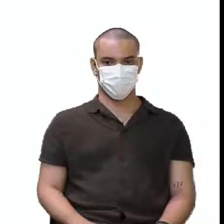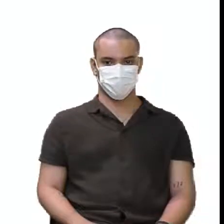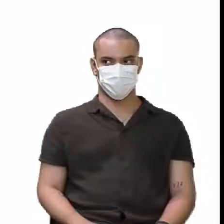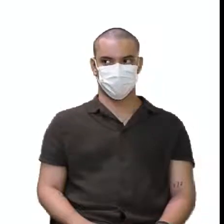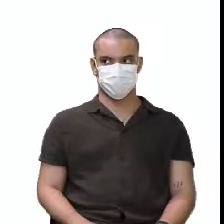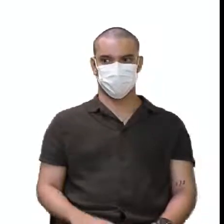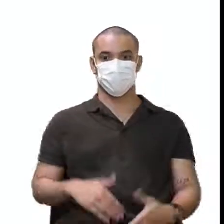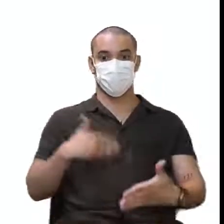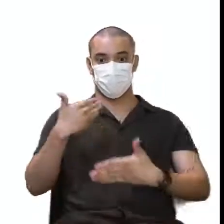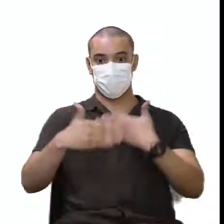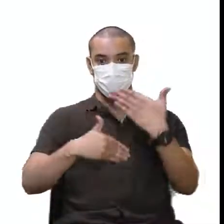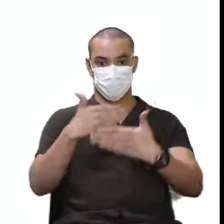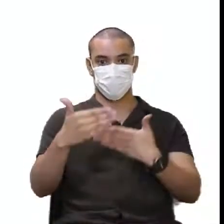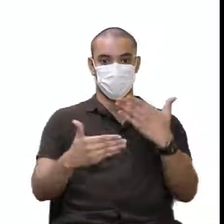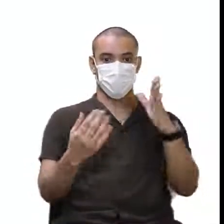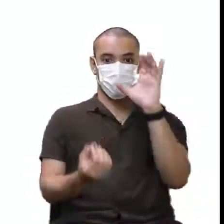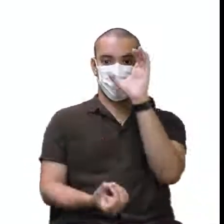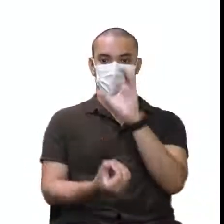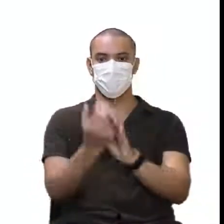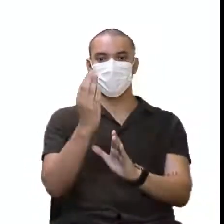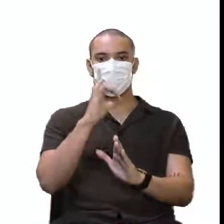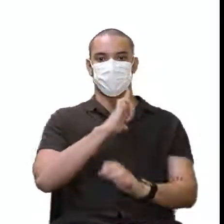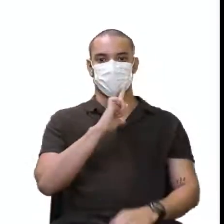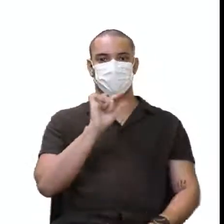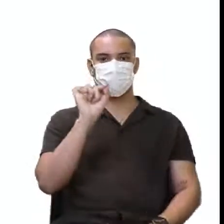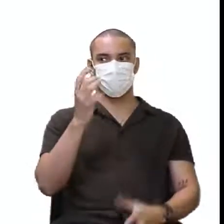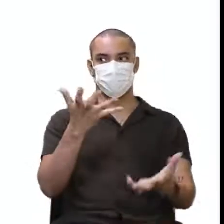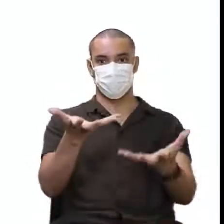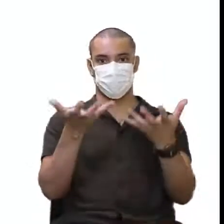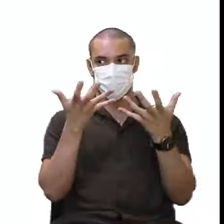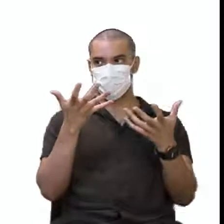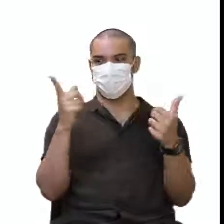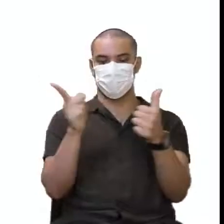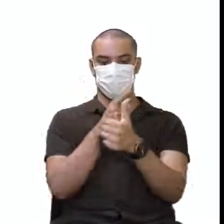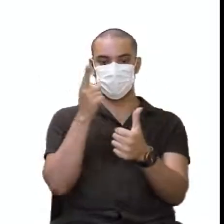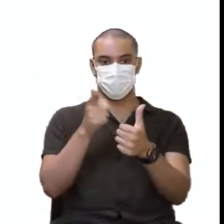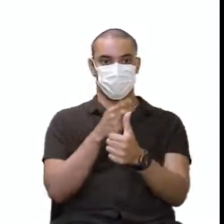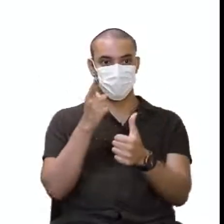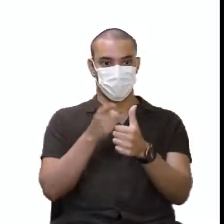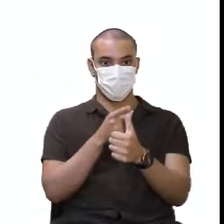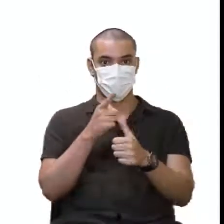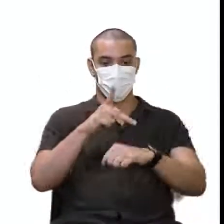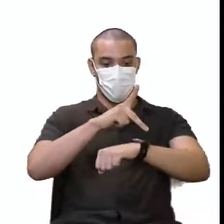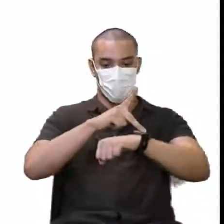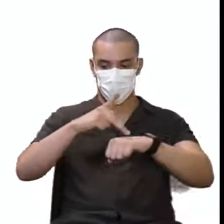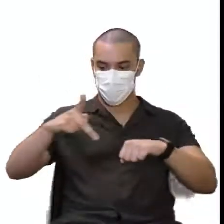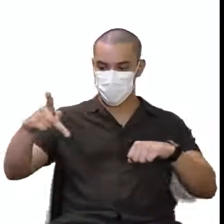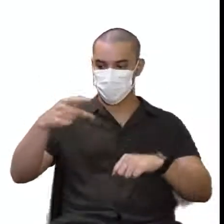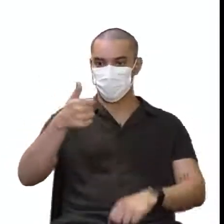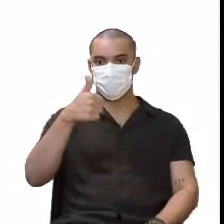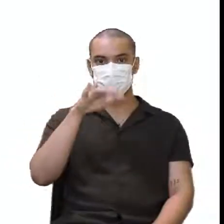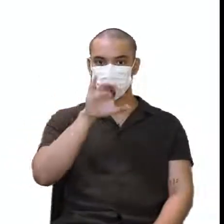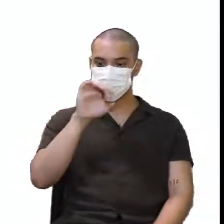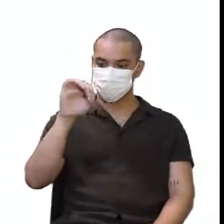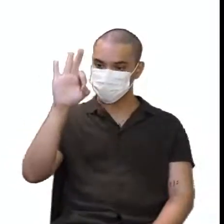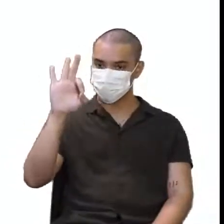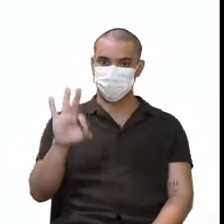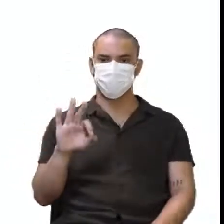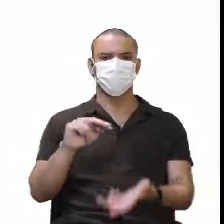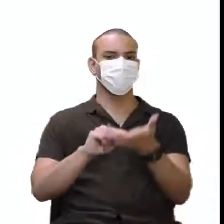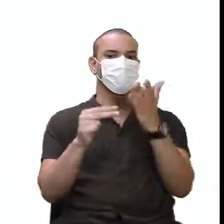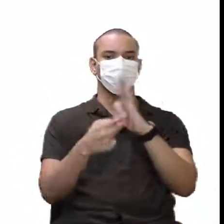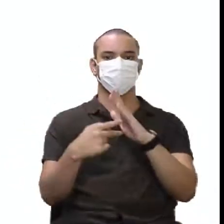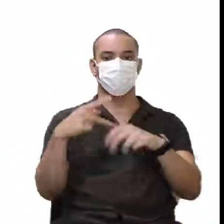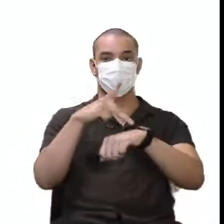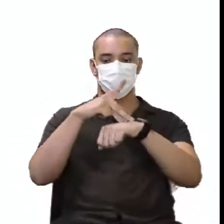No processo que ele foi desenvolvendo, ele queria linhagens puras. E o que essas